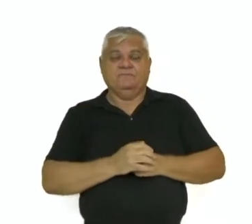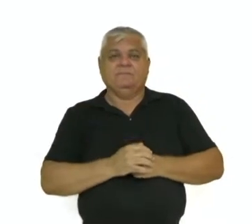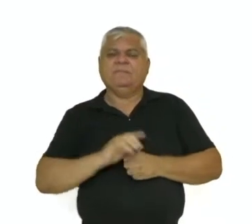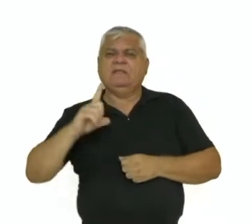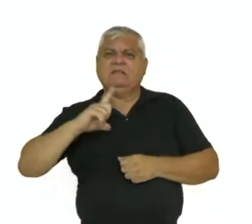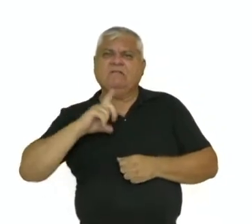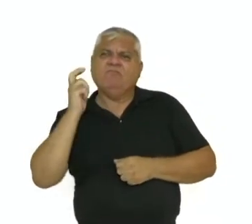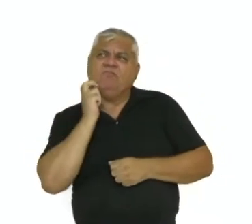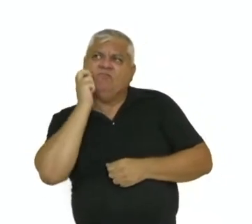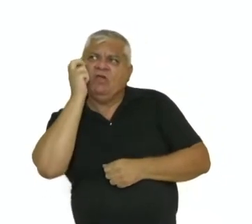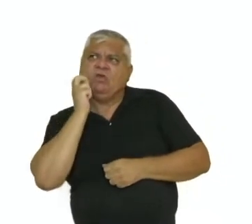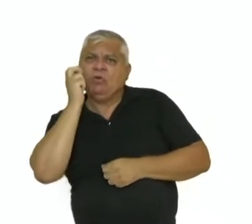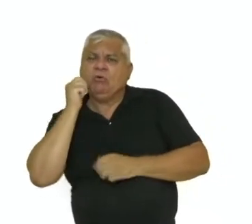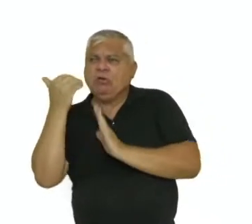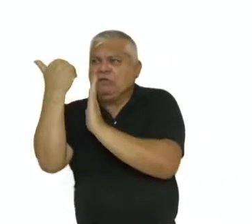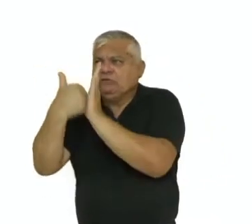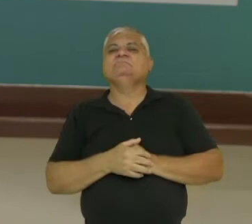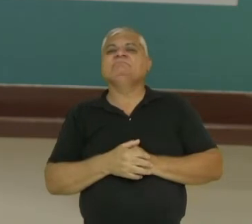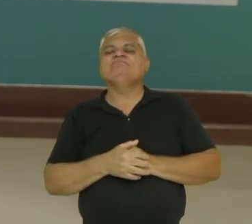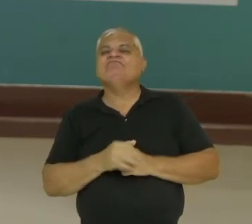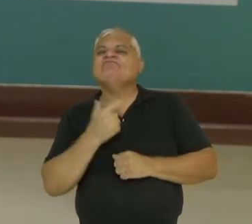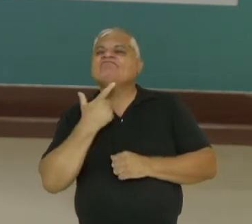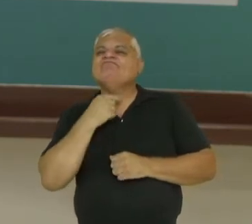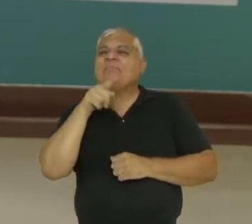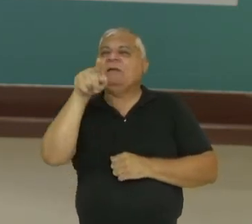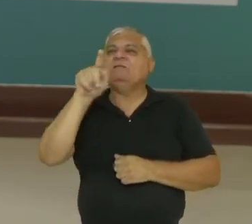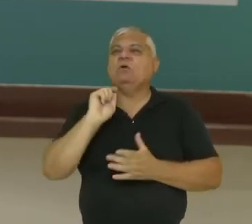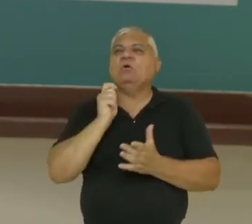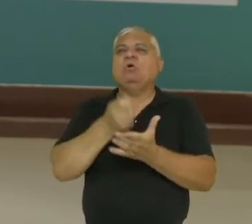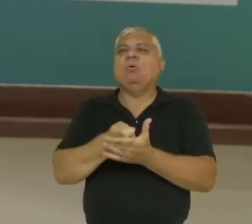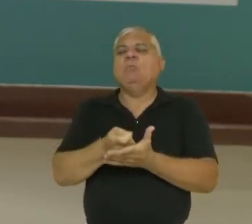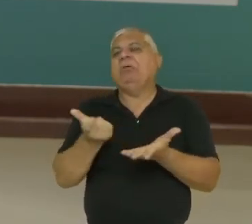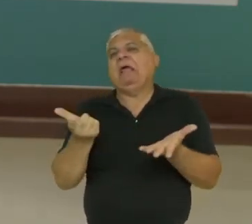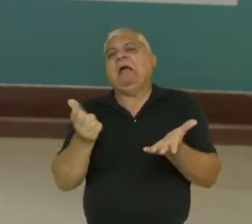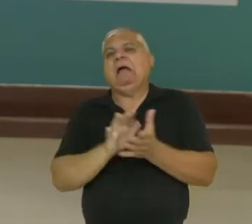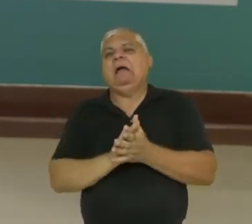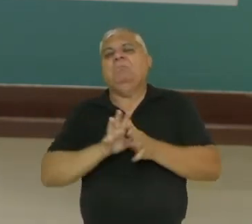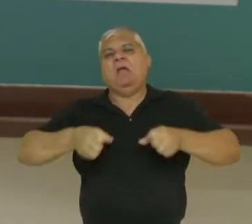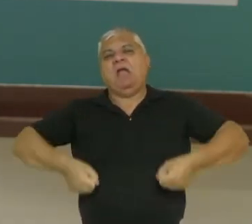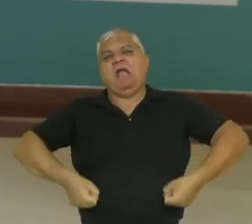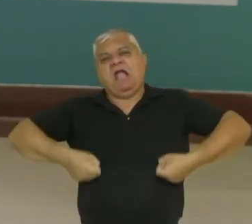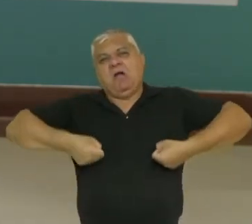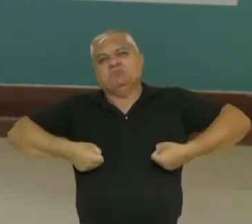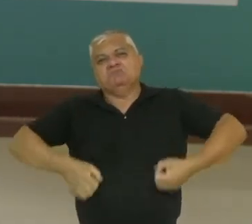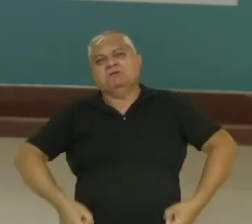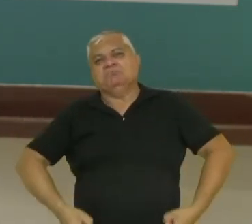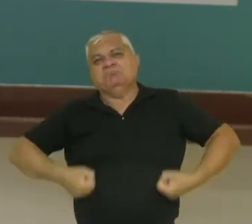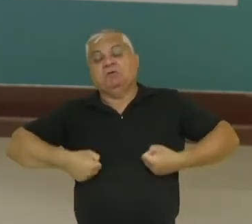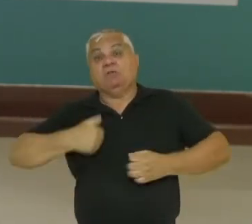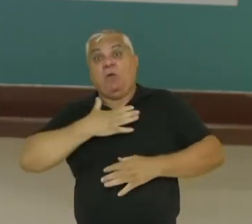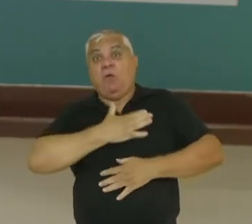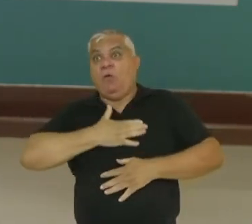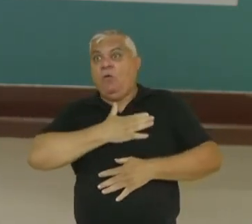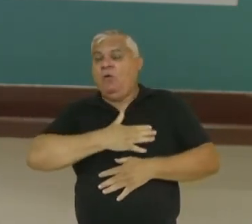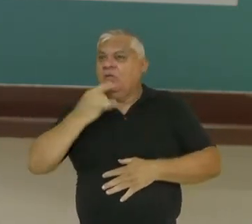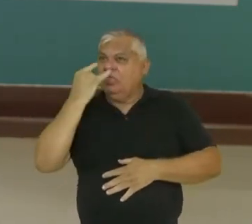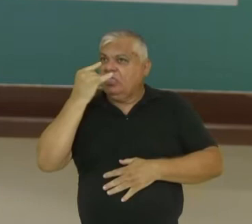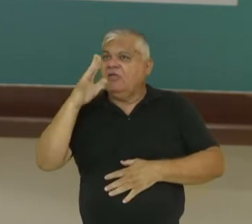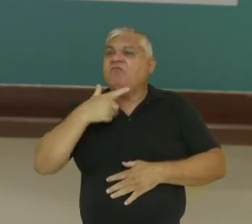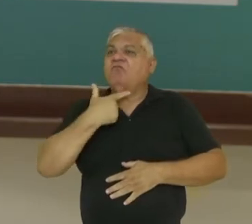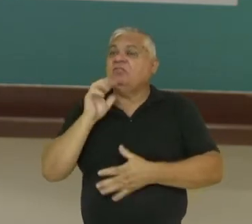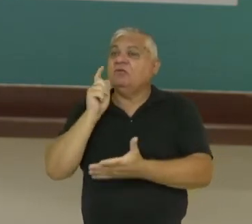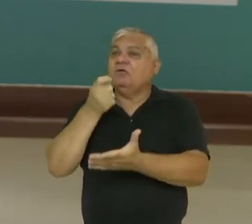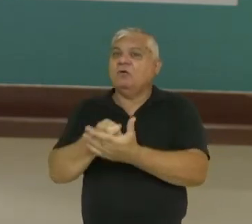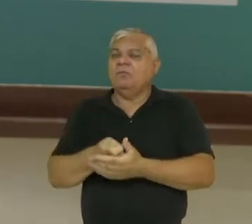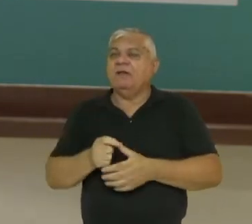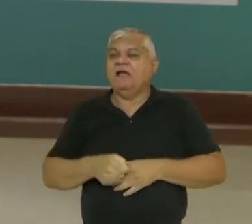Tenho vergonha de pedir desconto? Vamos lá. Câmera aqui, ó, olhando para mim, gente, olhando exatamente para mim aqui. Você vai na